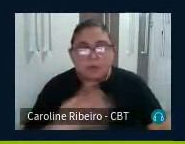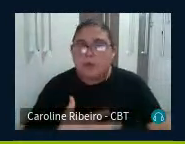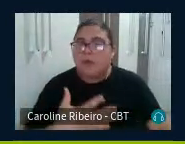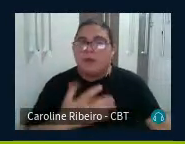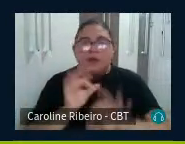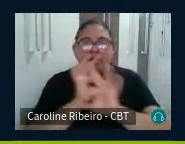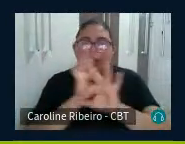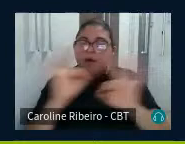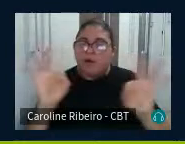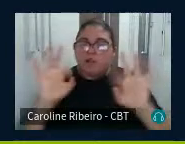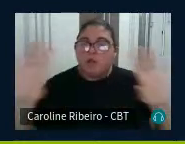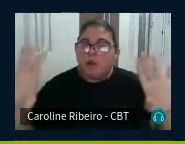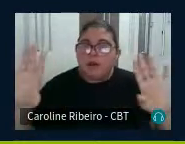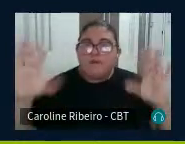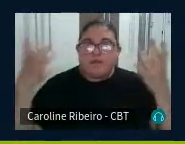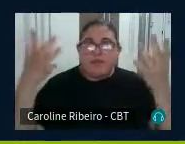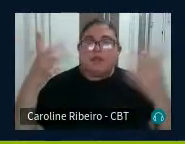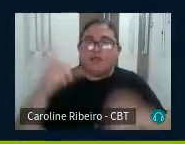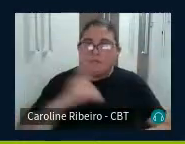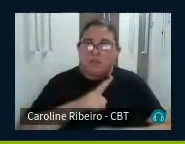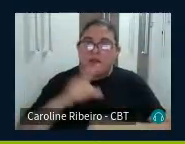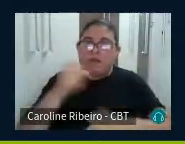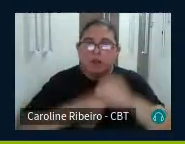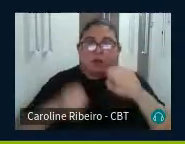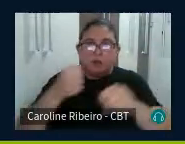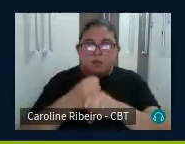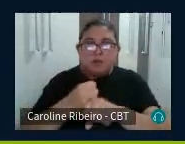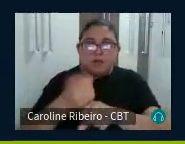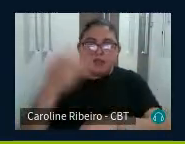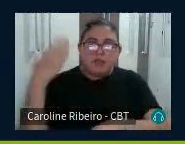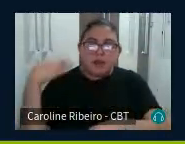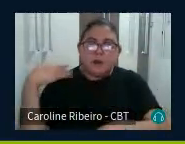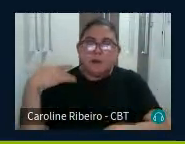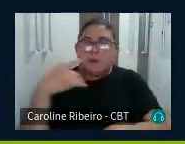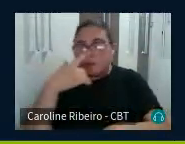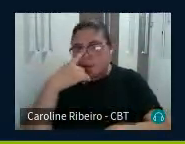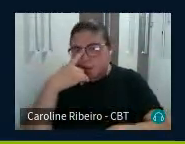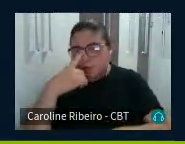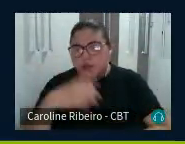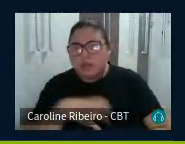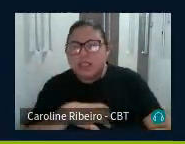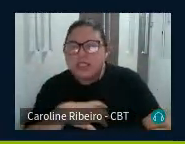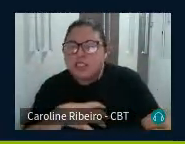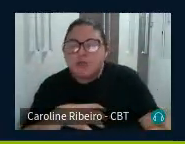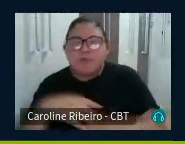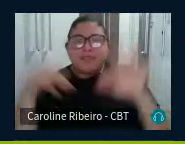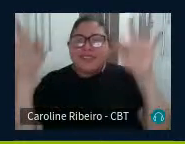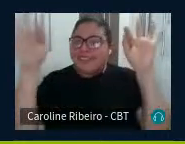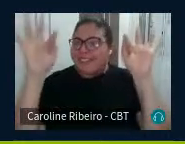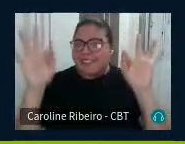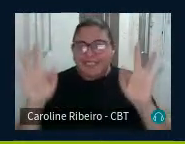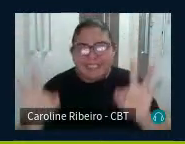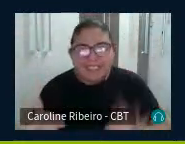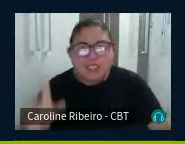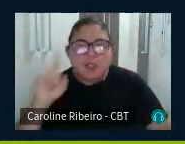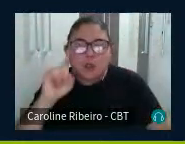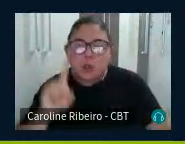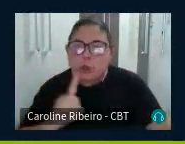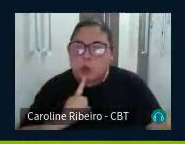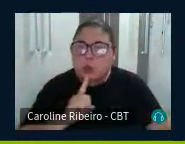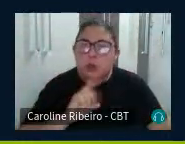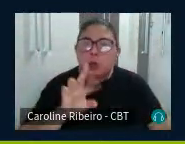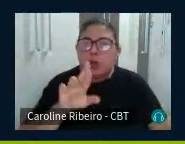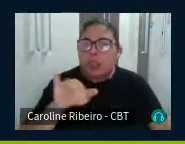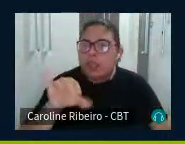foi um evento que nós nos sentimos muito felizes. Nós trouxemos surdos do Rio de Janeiro para